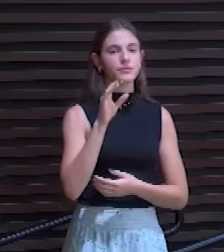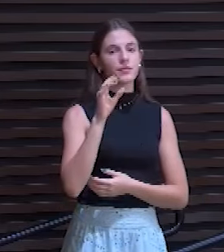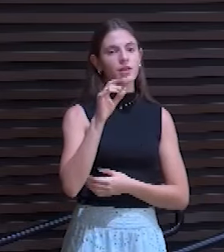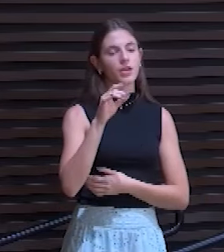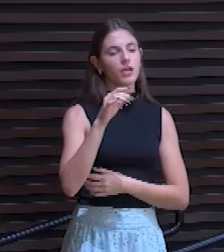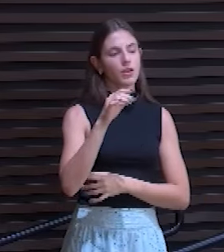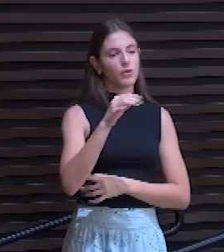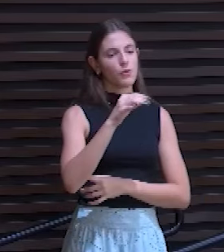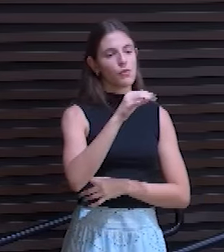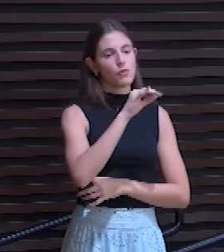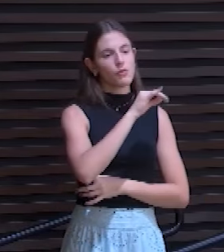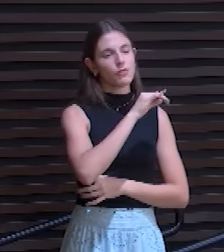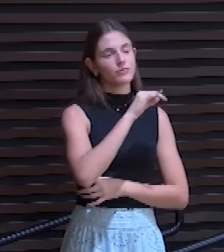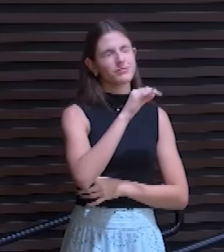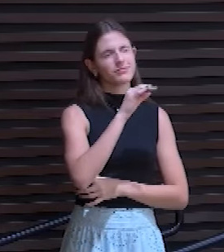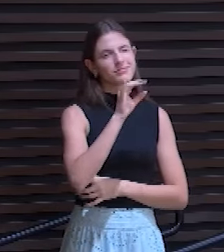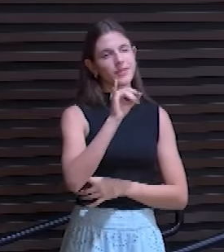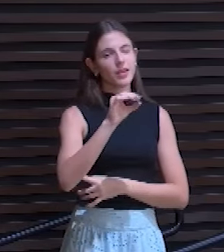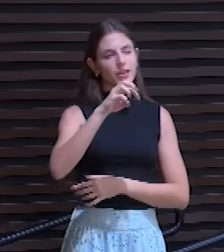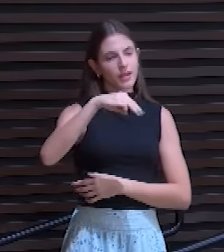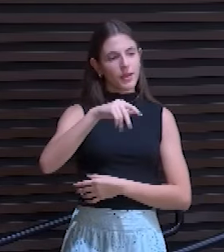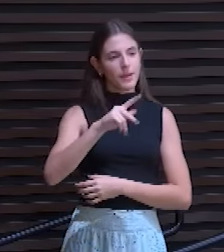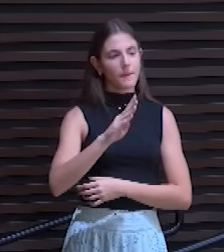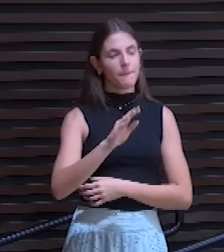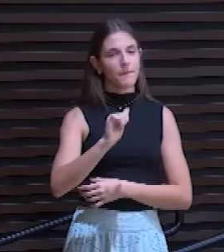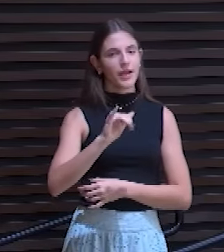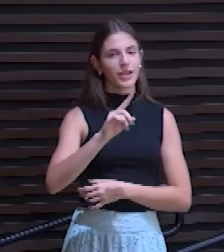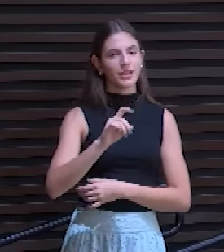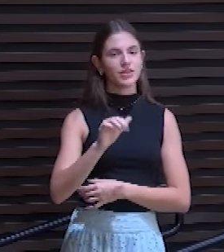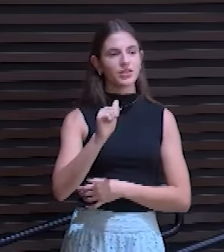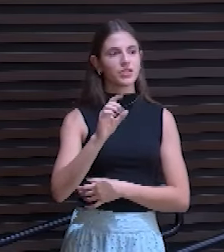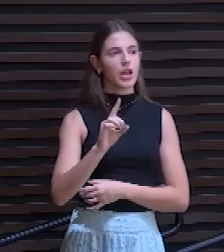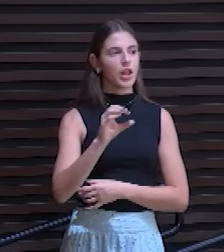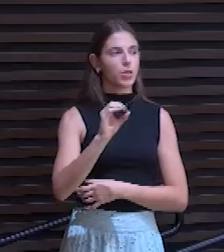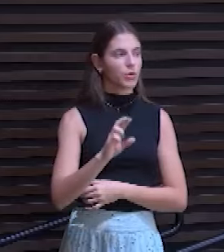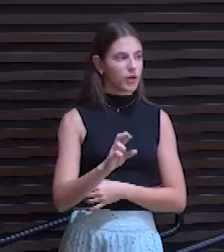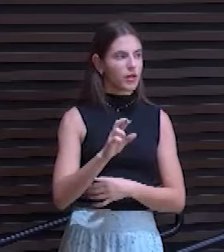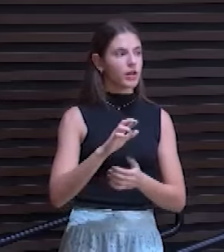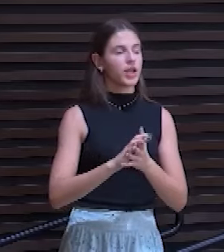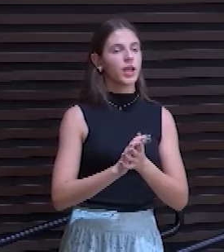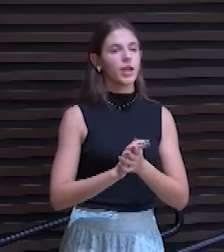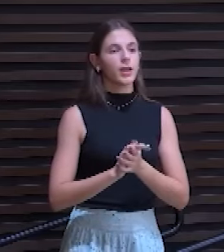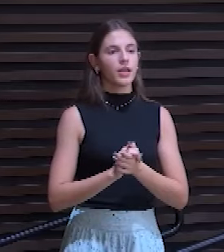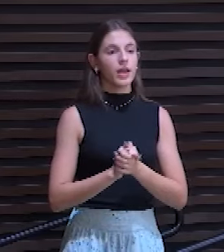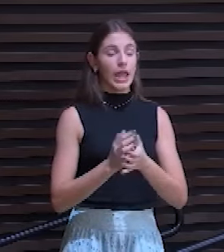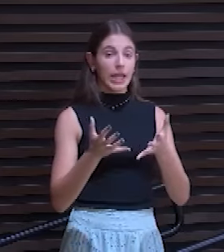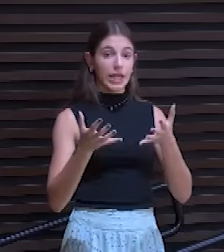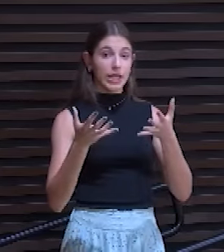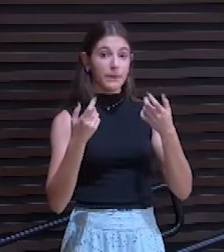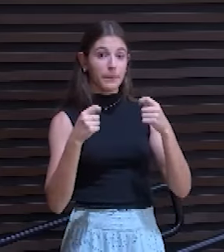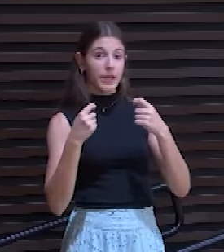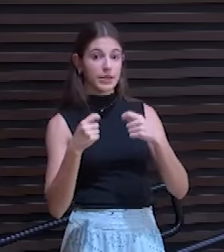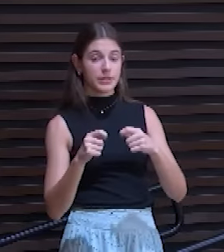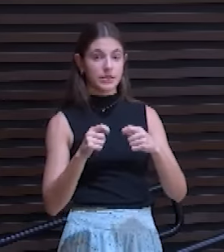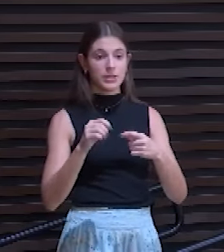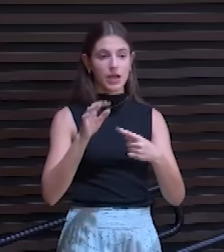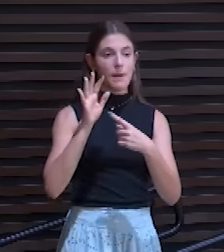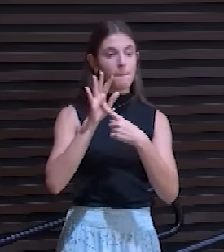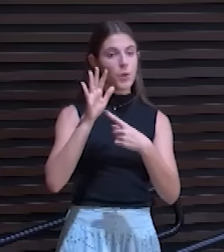que o embaixador faz, se estiver interessado em preservar o seu emprego, é representar fielmente